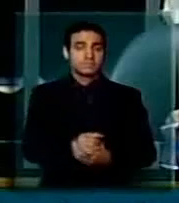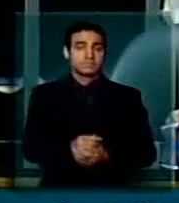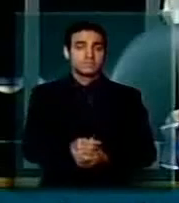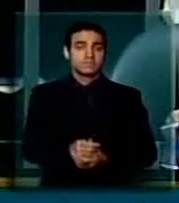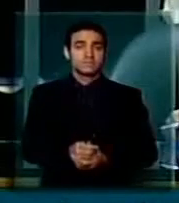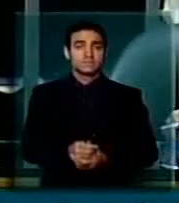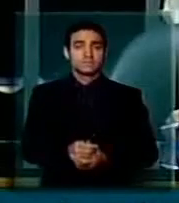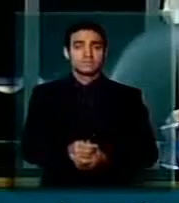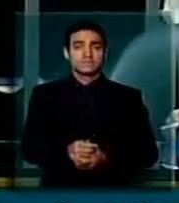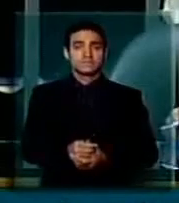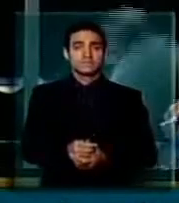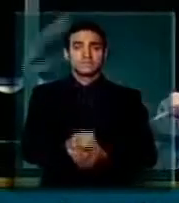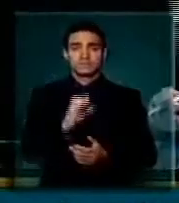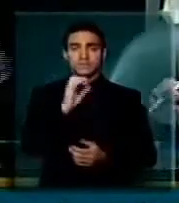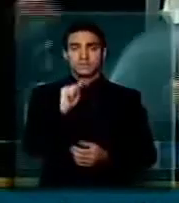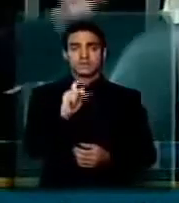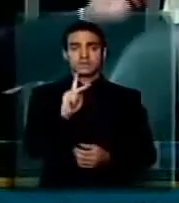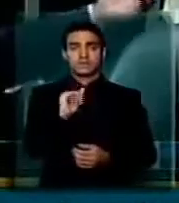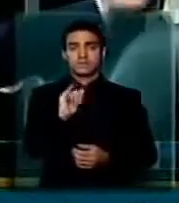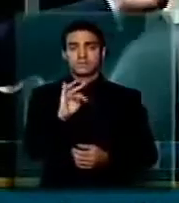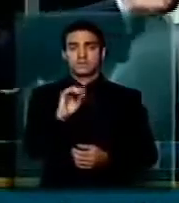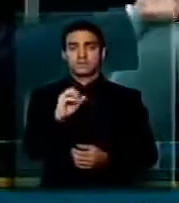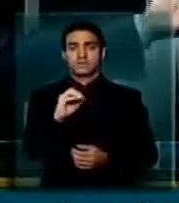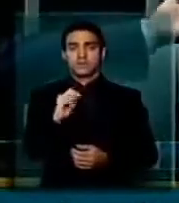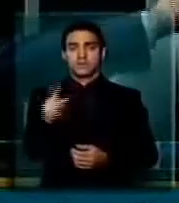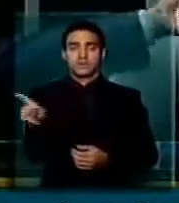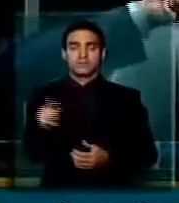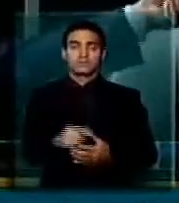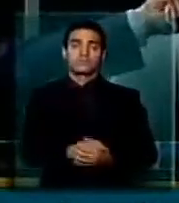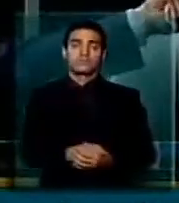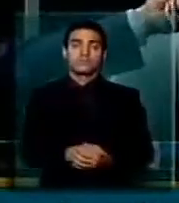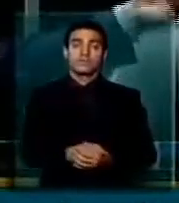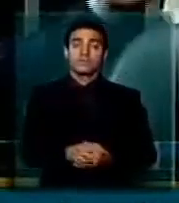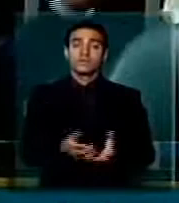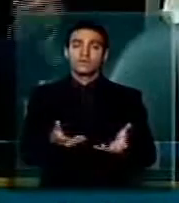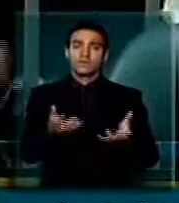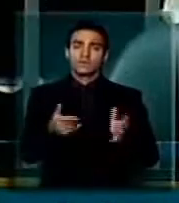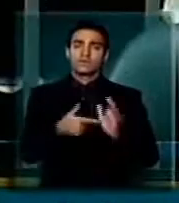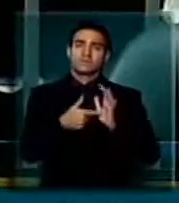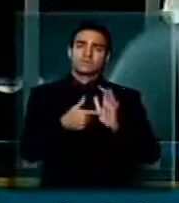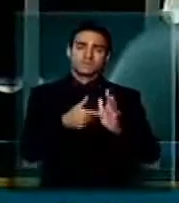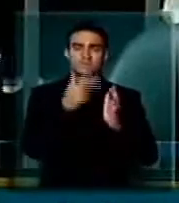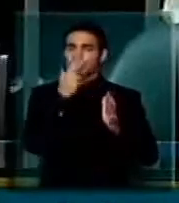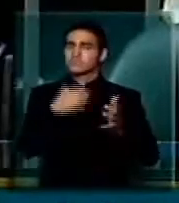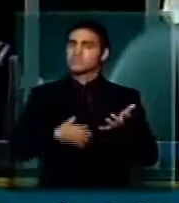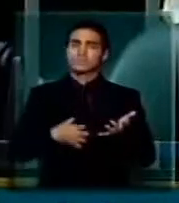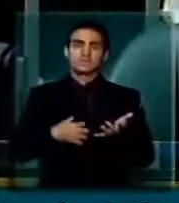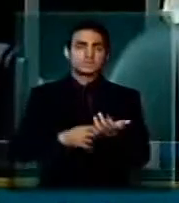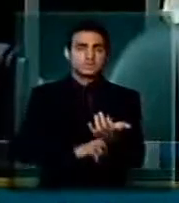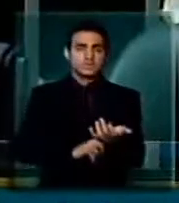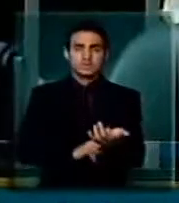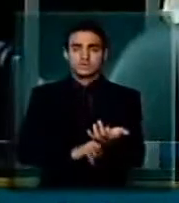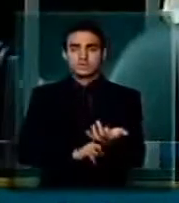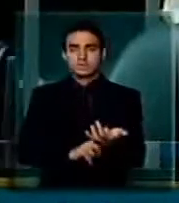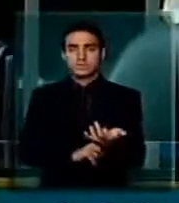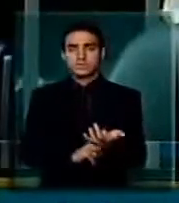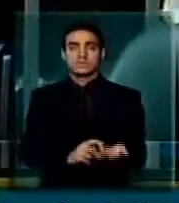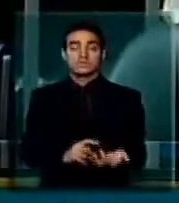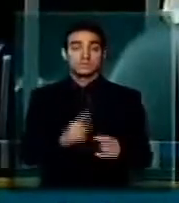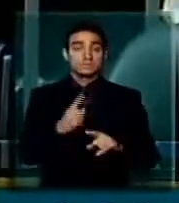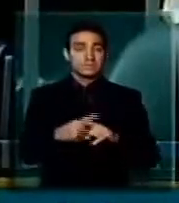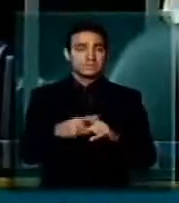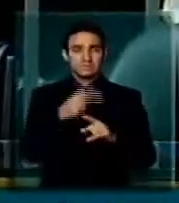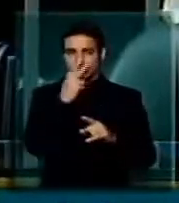Ao ilustre deputado Capitão Assunção. Senhor presidente, quero demonstrar minha indignação e por que não dizer